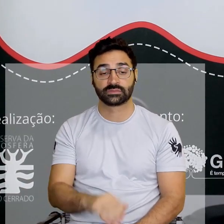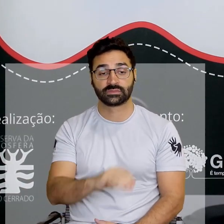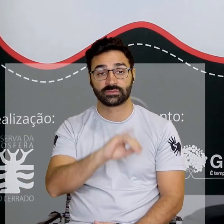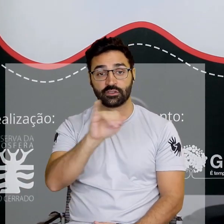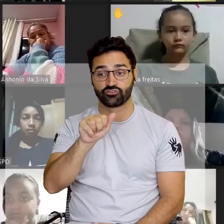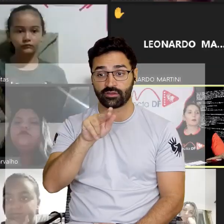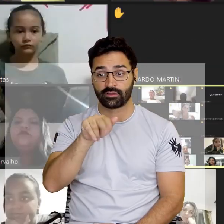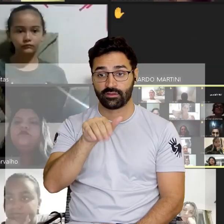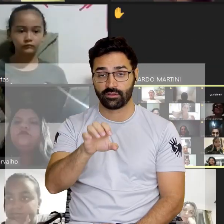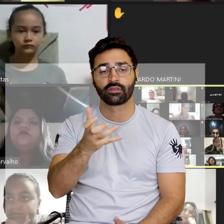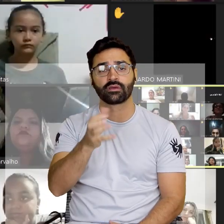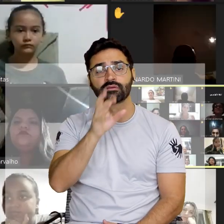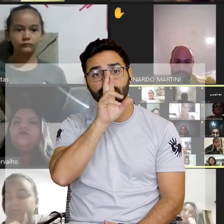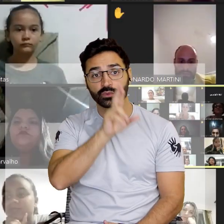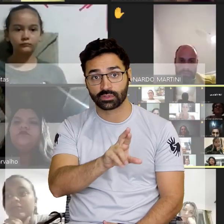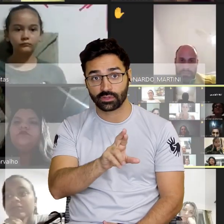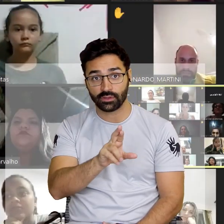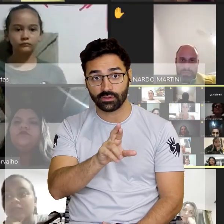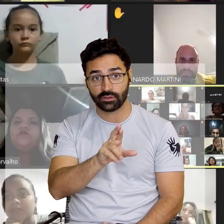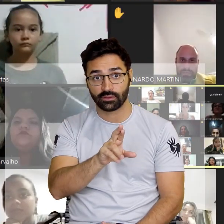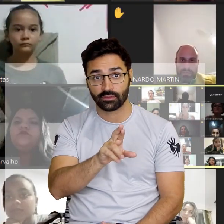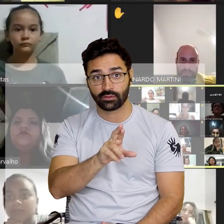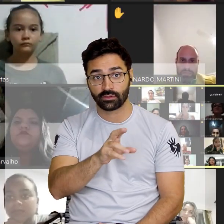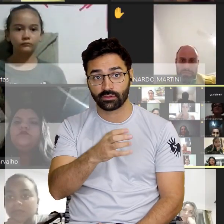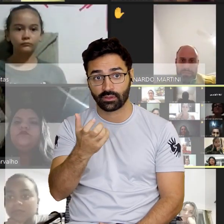vai querer responder a pergunta?